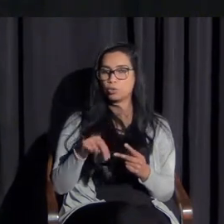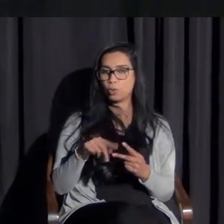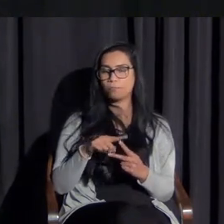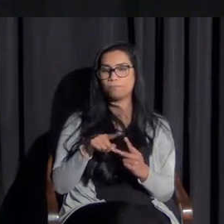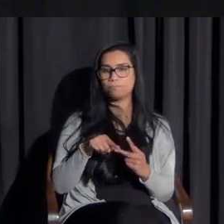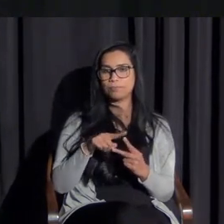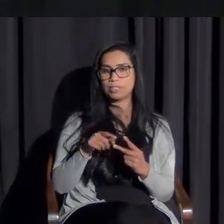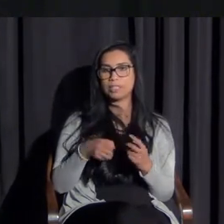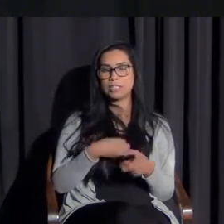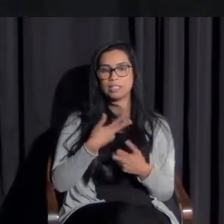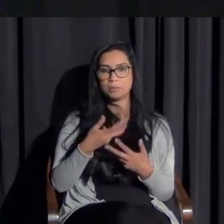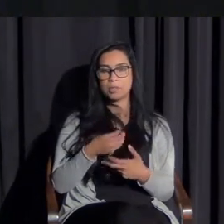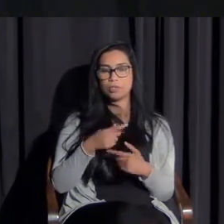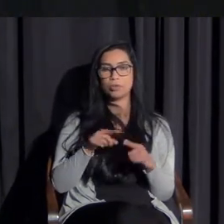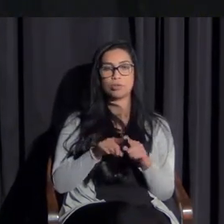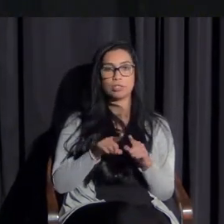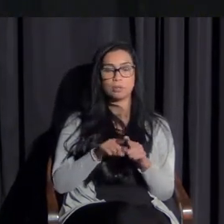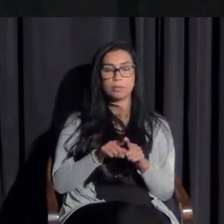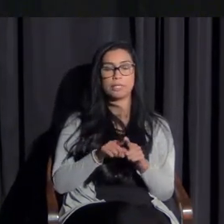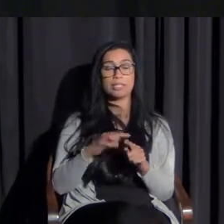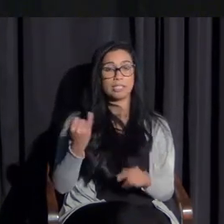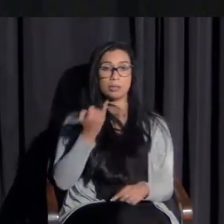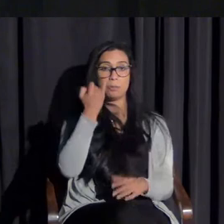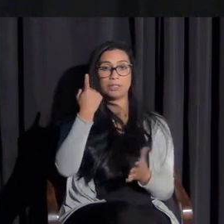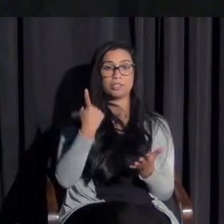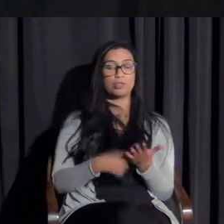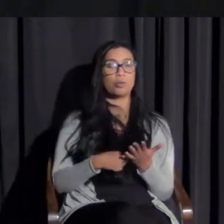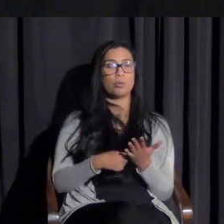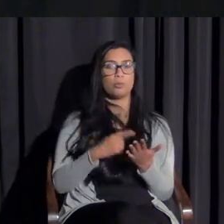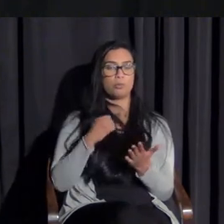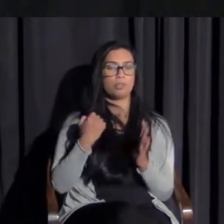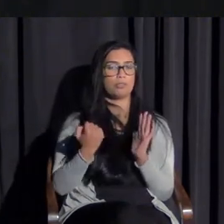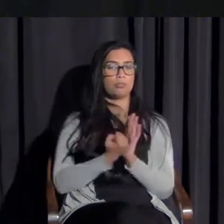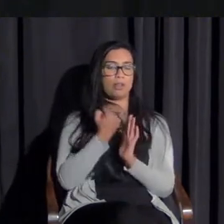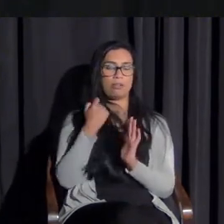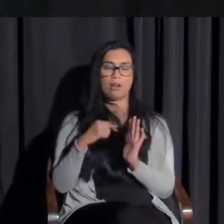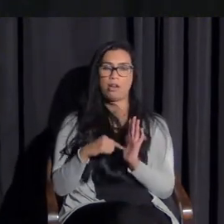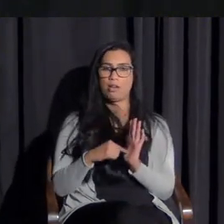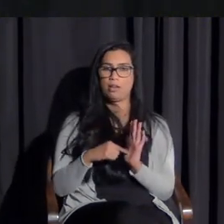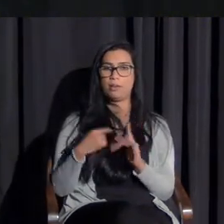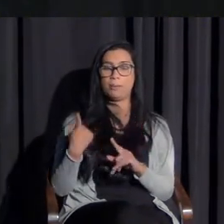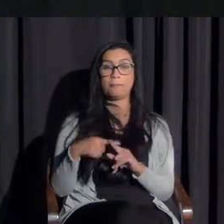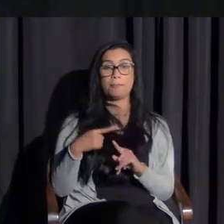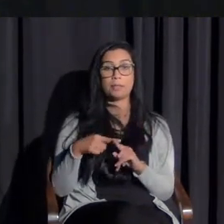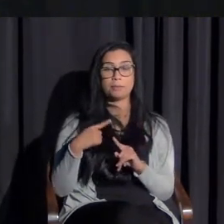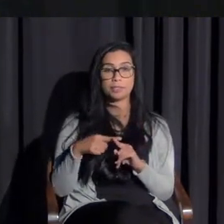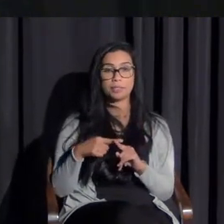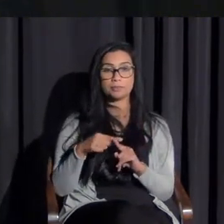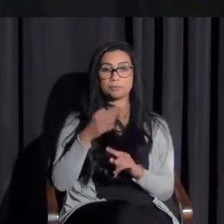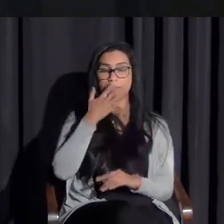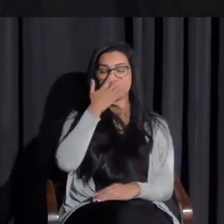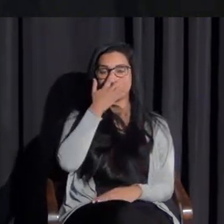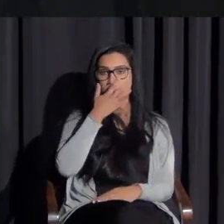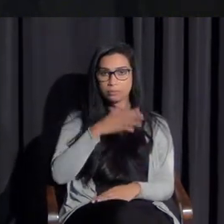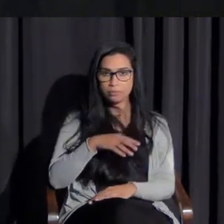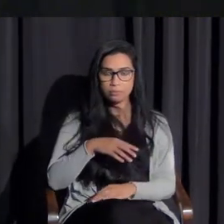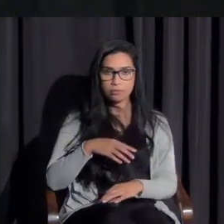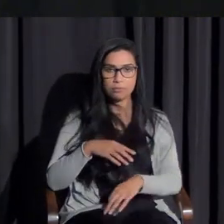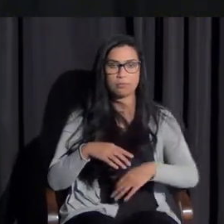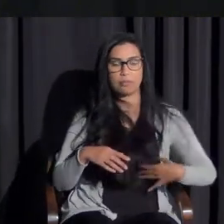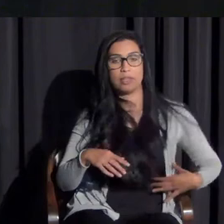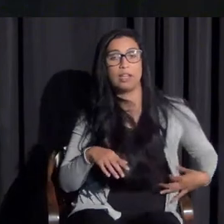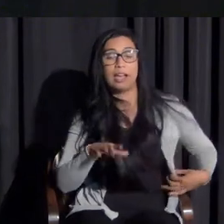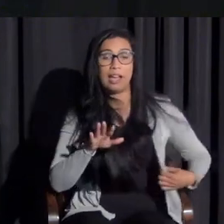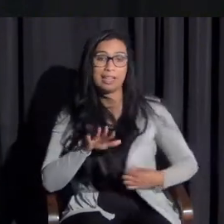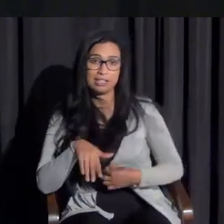de fato, sei lá, um compromisso enquanto educadores em geral, de alicerçarmos os nossos fazeres sobre esses